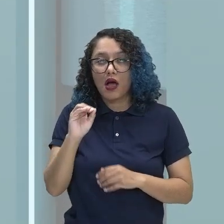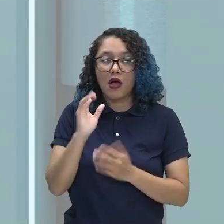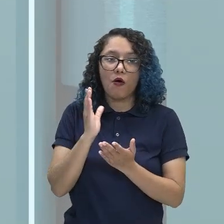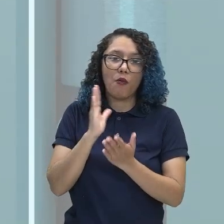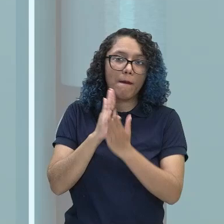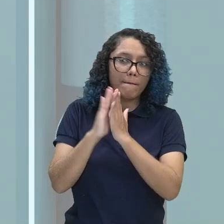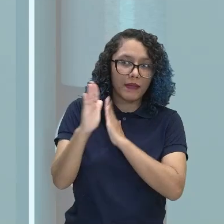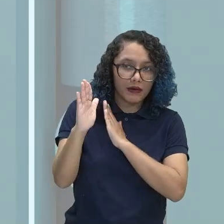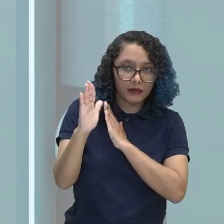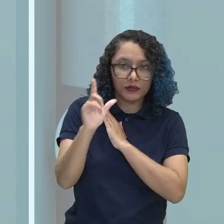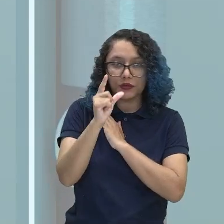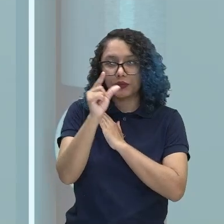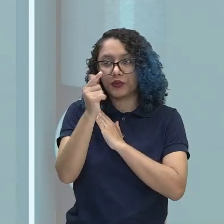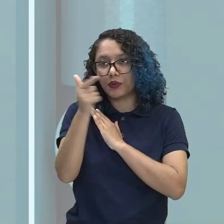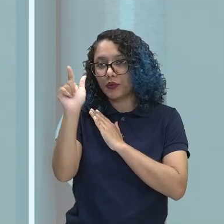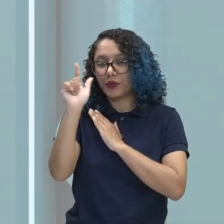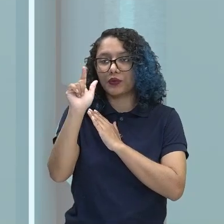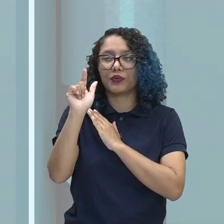outro...